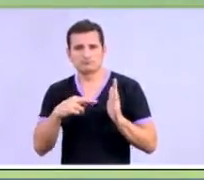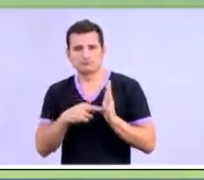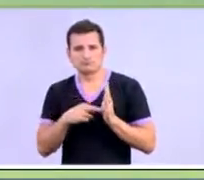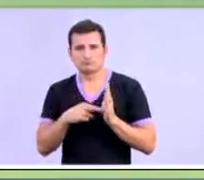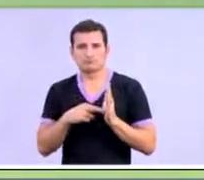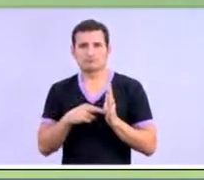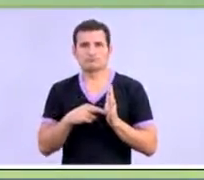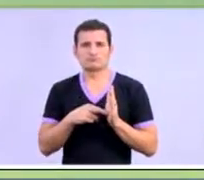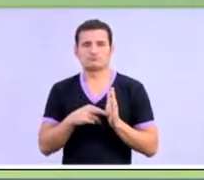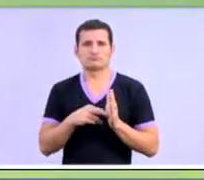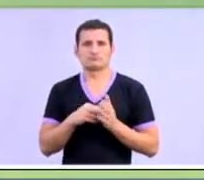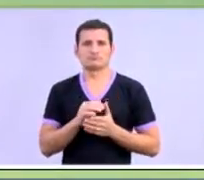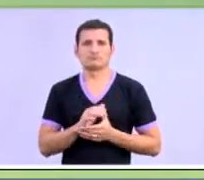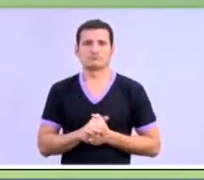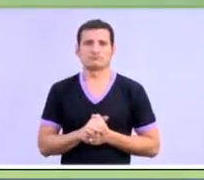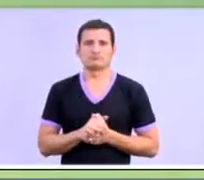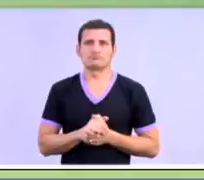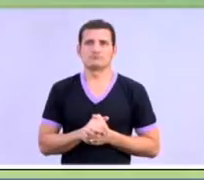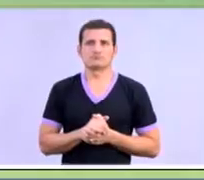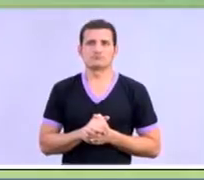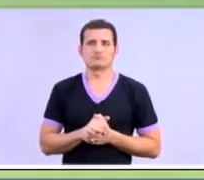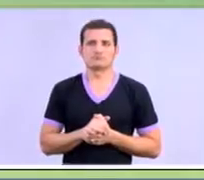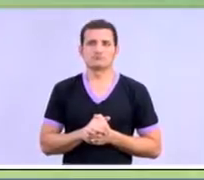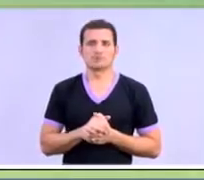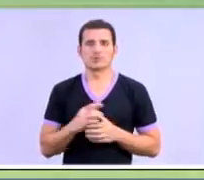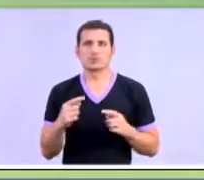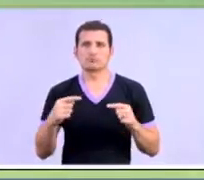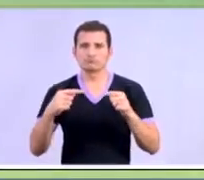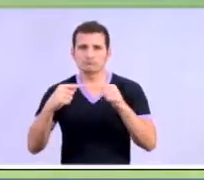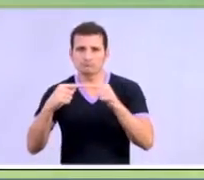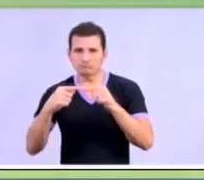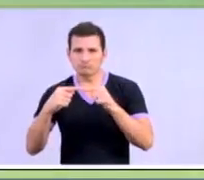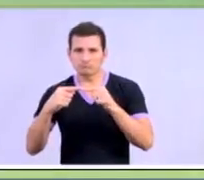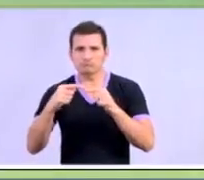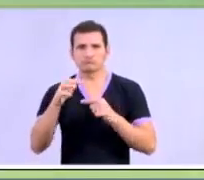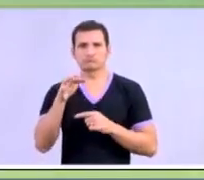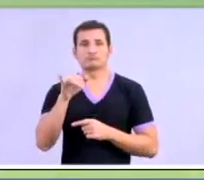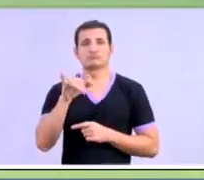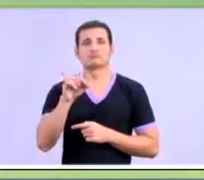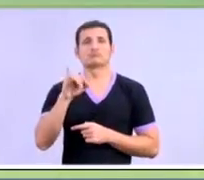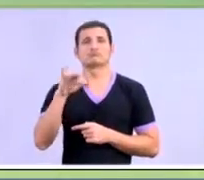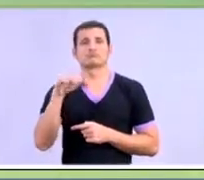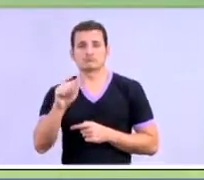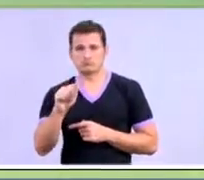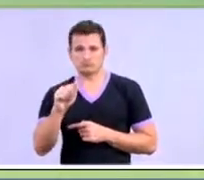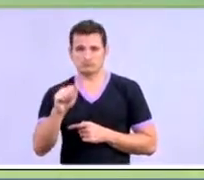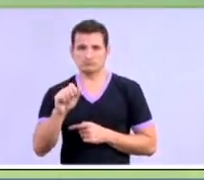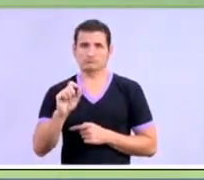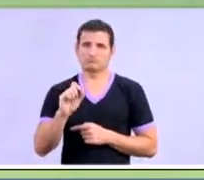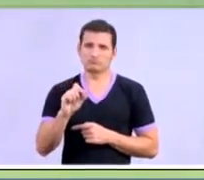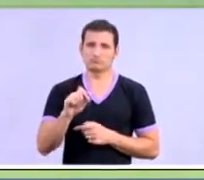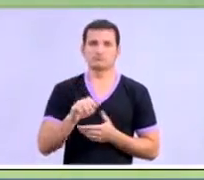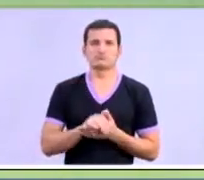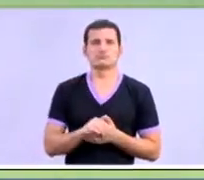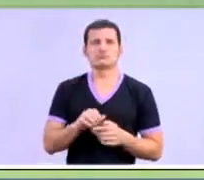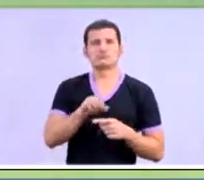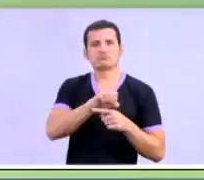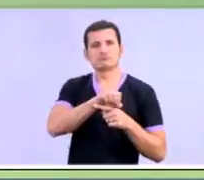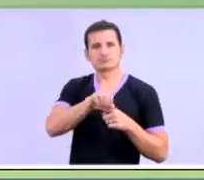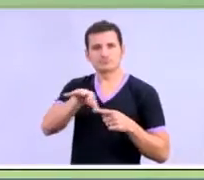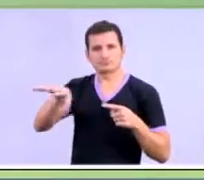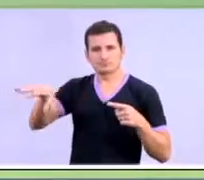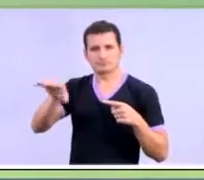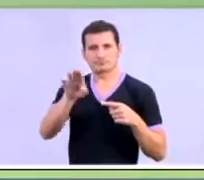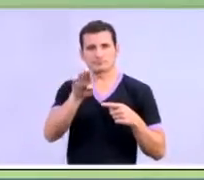ativar, manter e desativar conexões físicas, para a transmissão de bits para